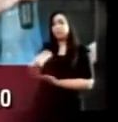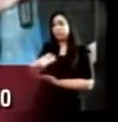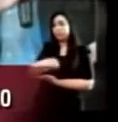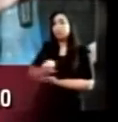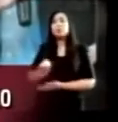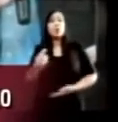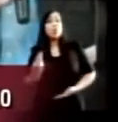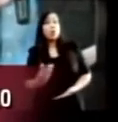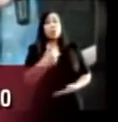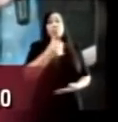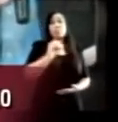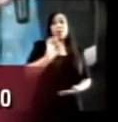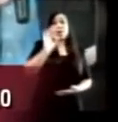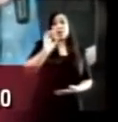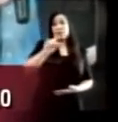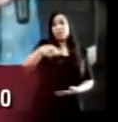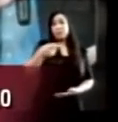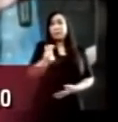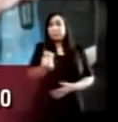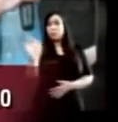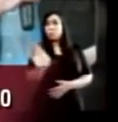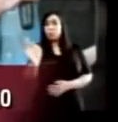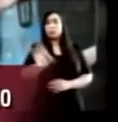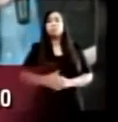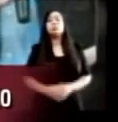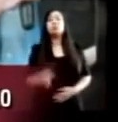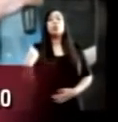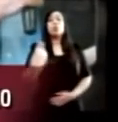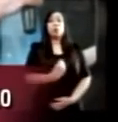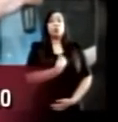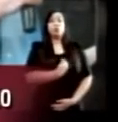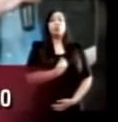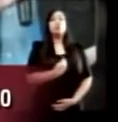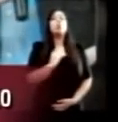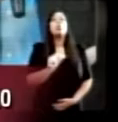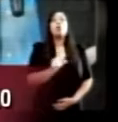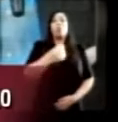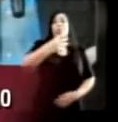2.393 ou 10,5%. Nós estamos com